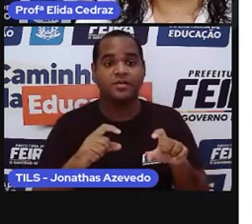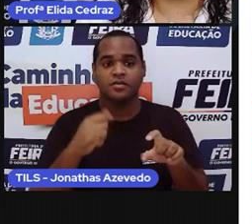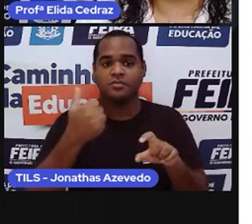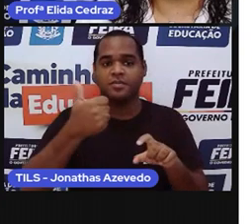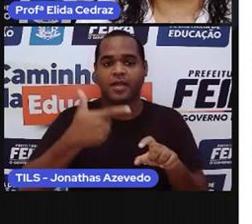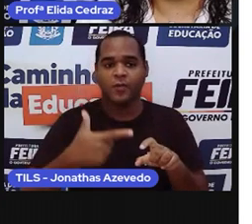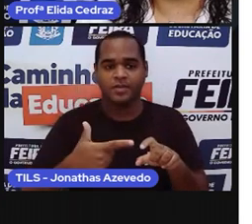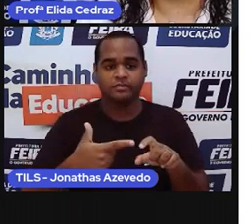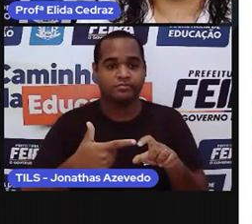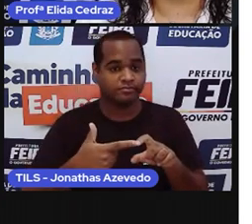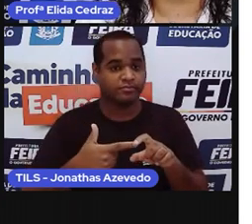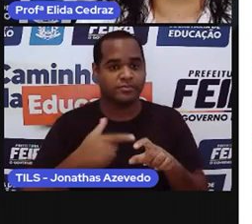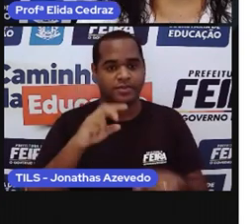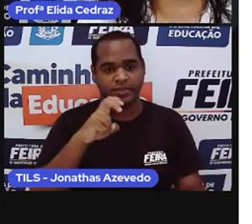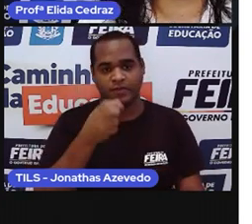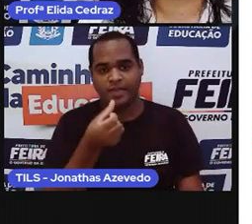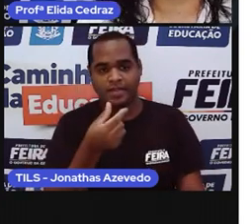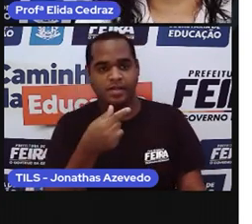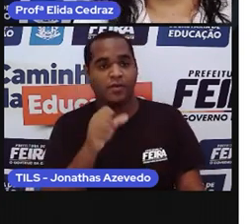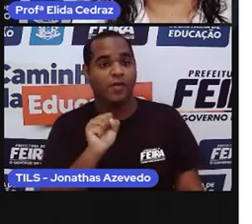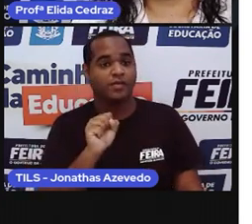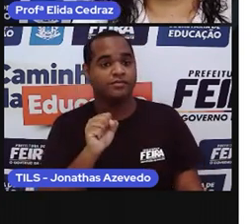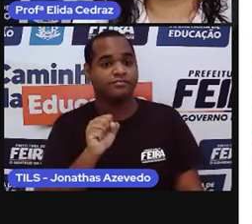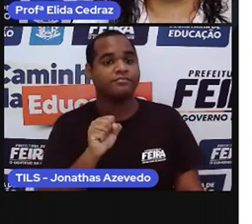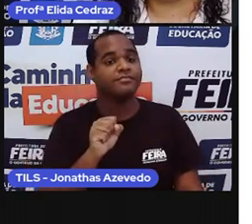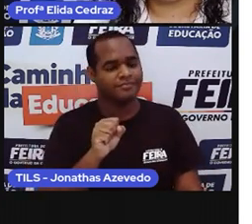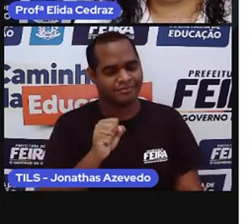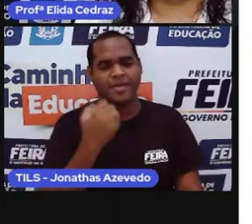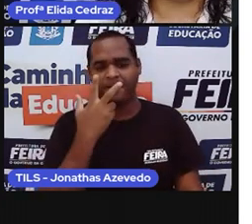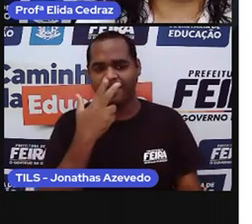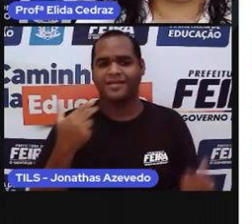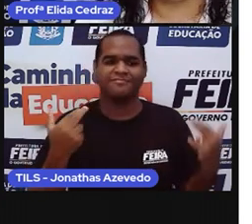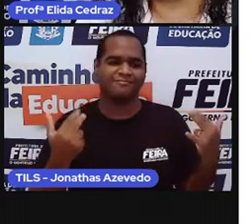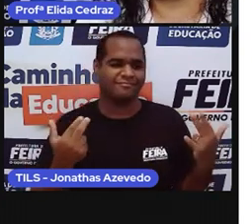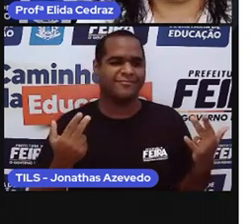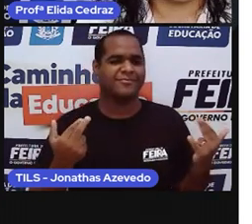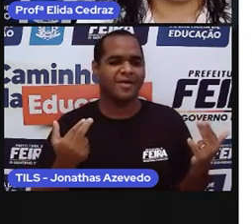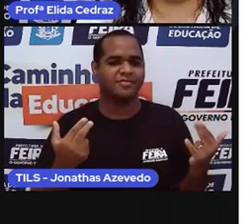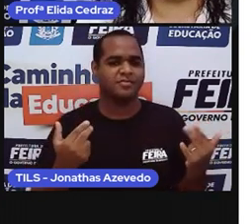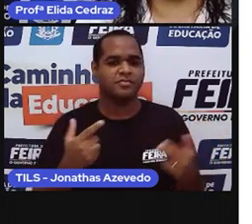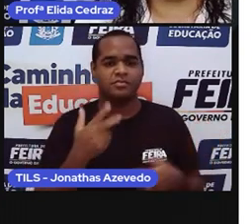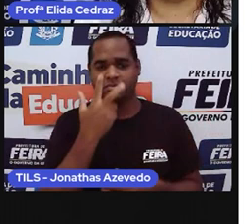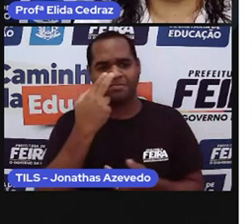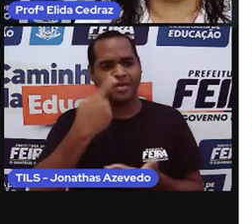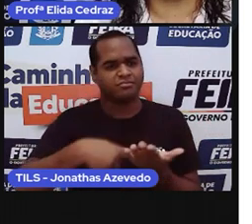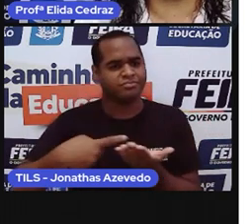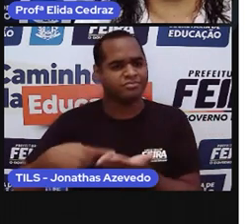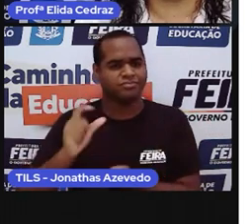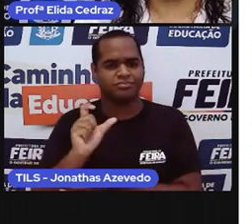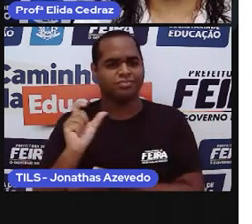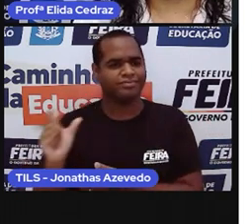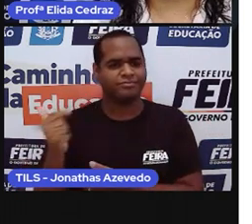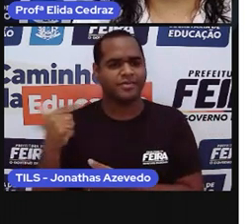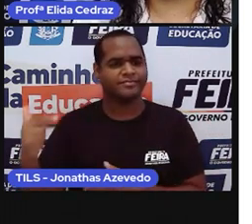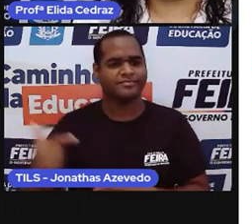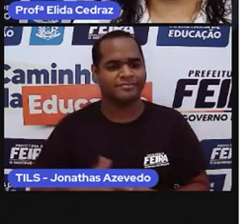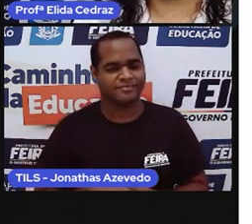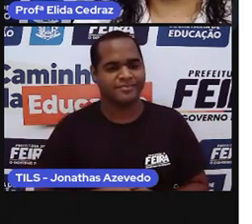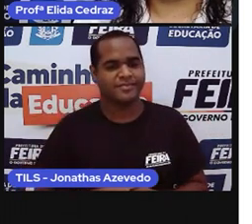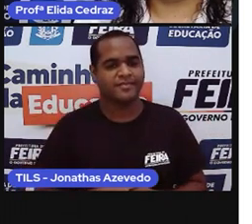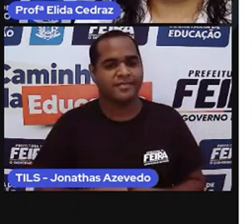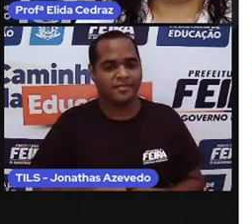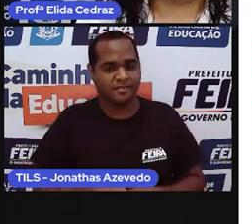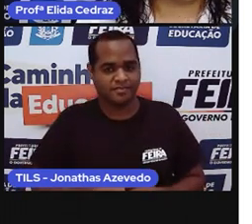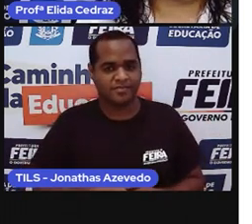versos 5, 6, 7, 8, a mesma coisa, não tem rimas, presta atenção. Se